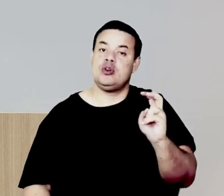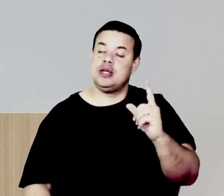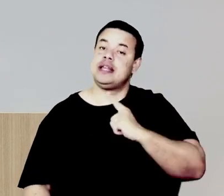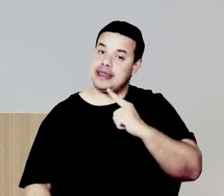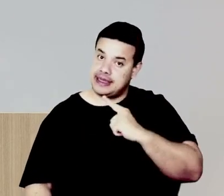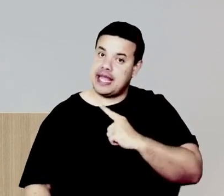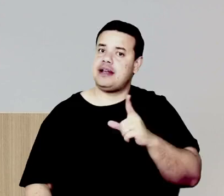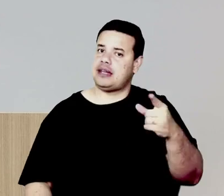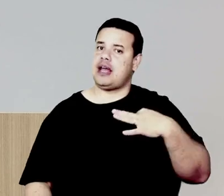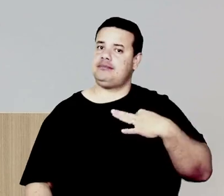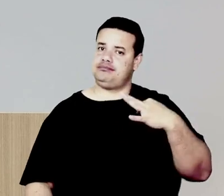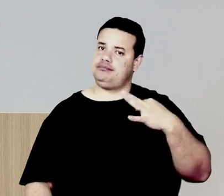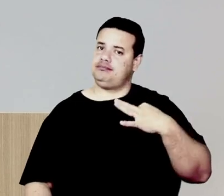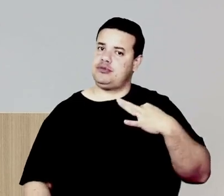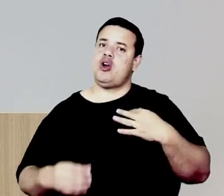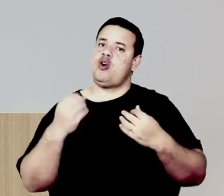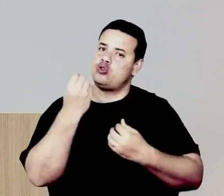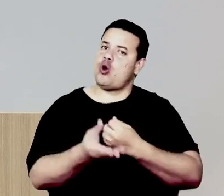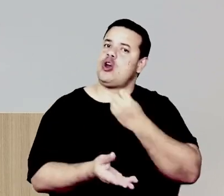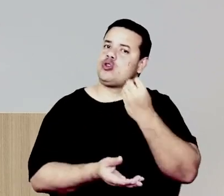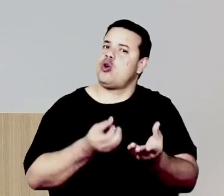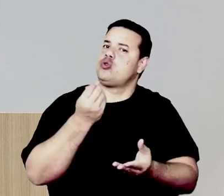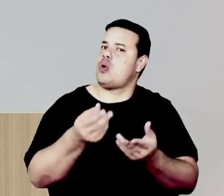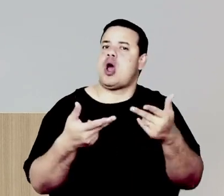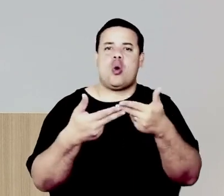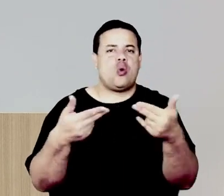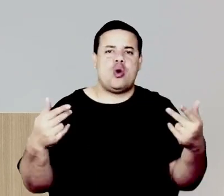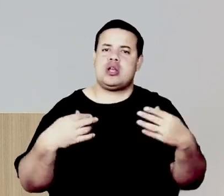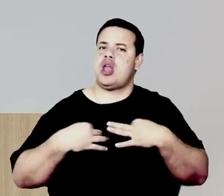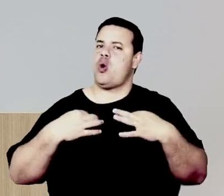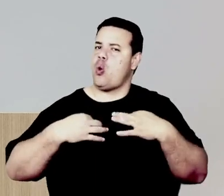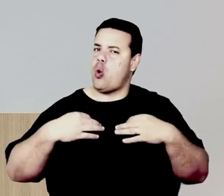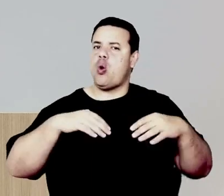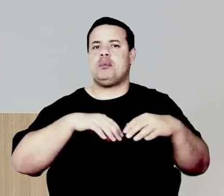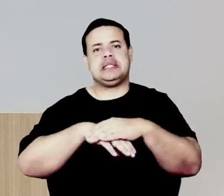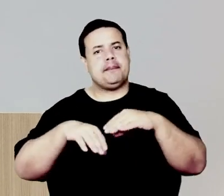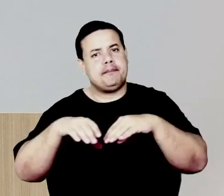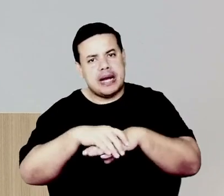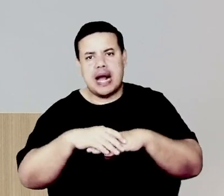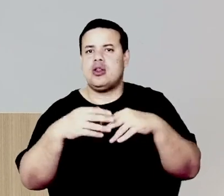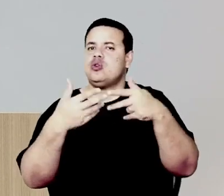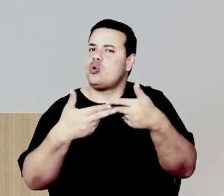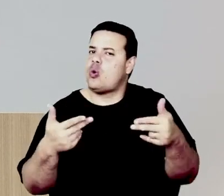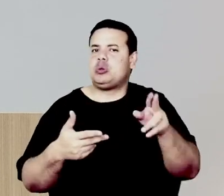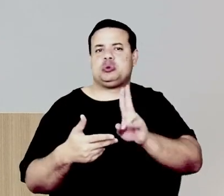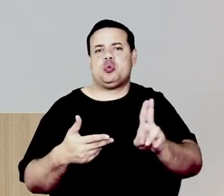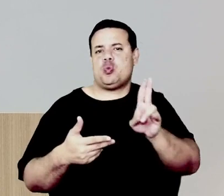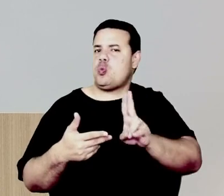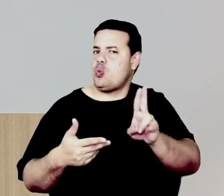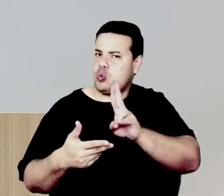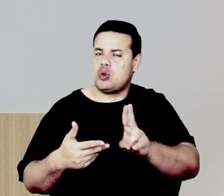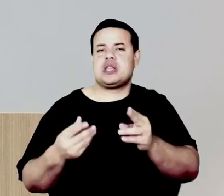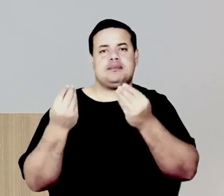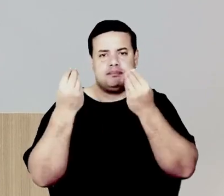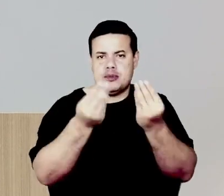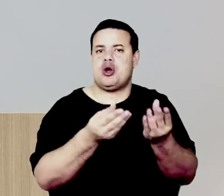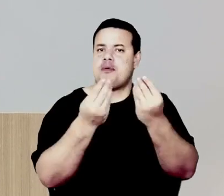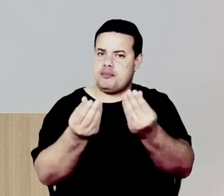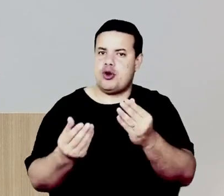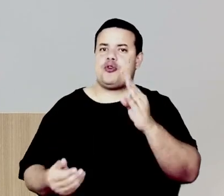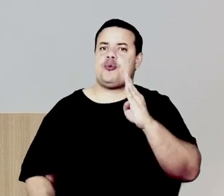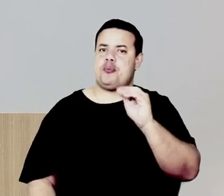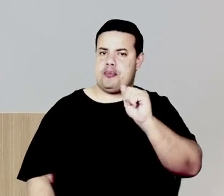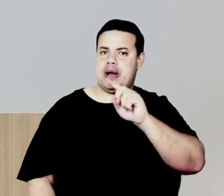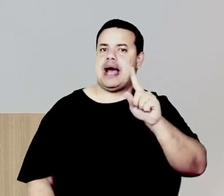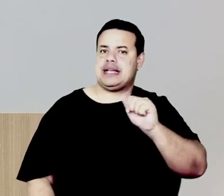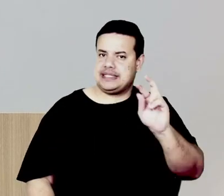puder doar qualquer tipo de coisa, roupa, calçado, utensílios que não usa mais, nós vamos estar arrecadando ali na